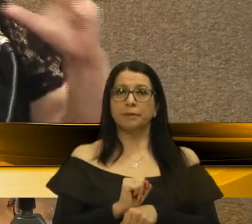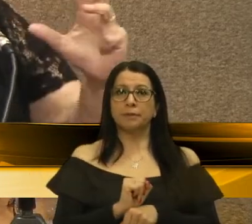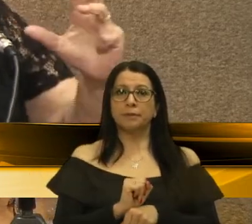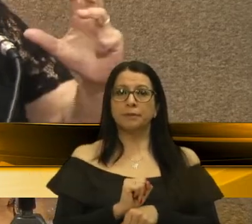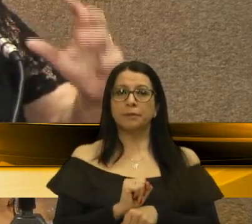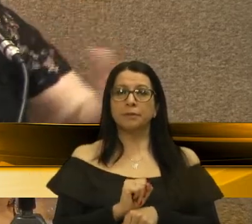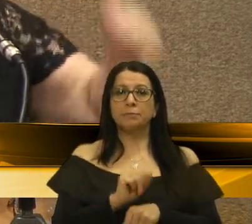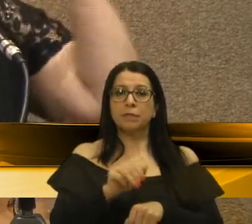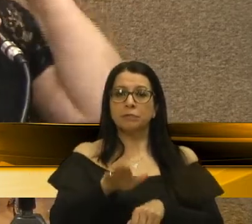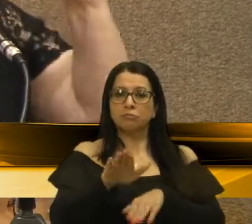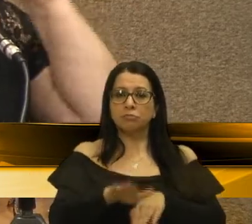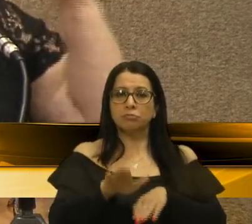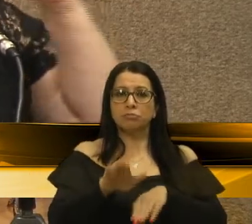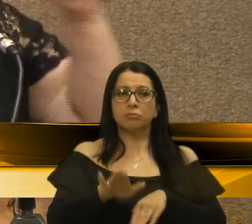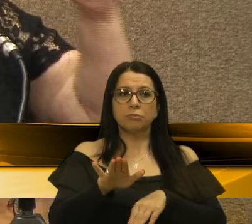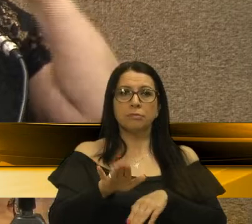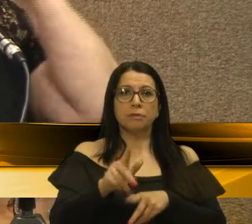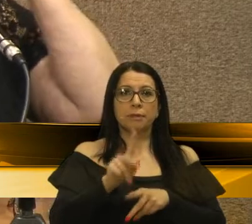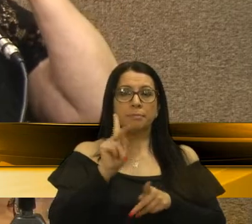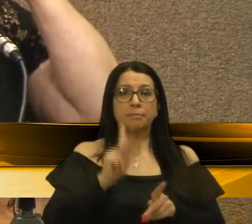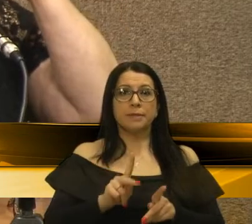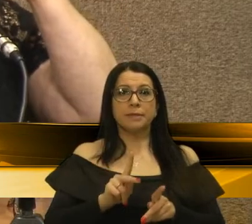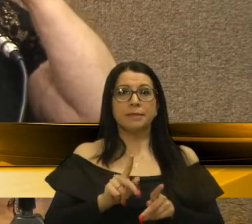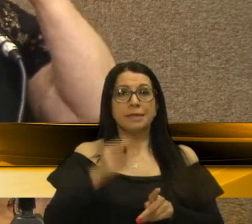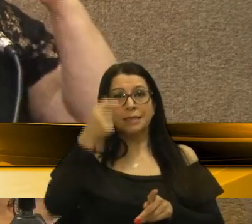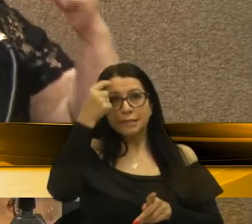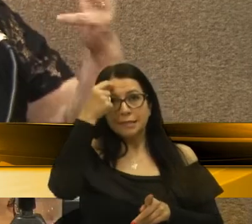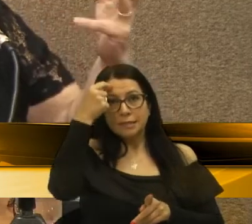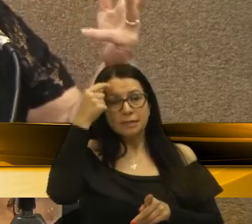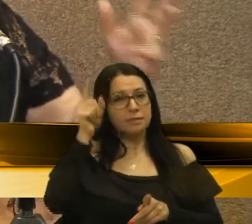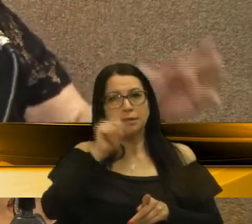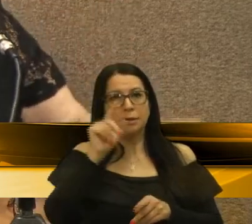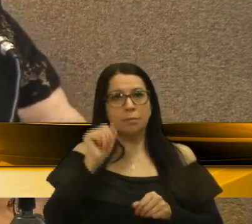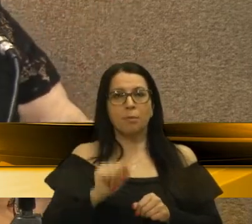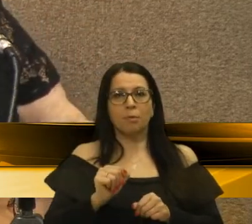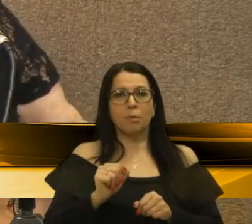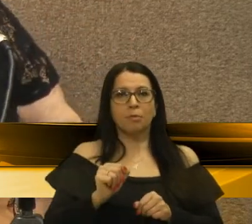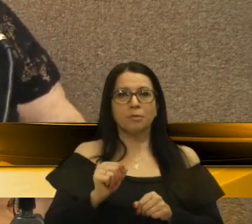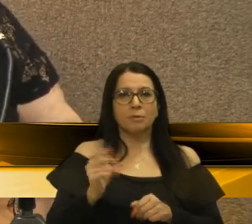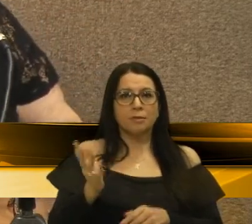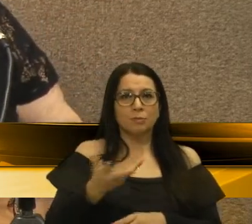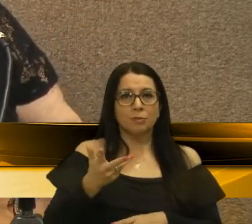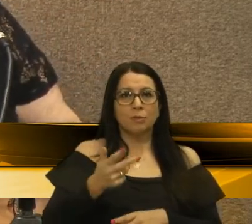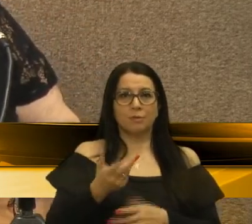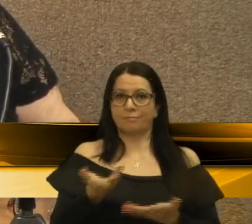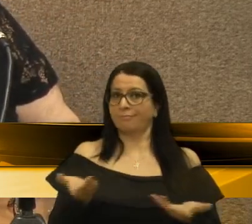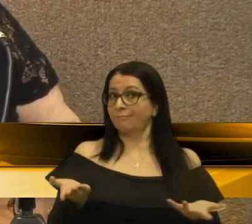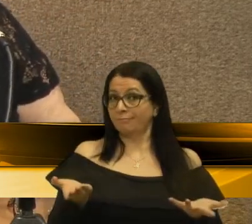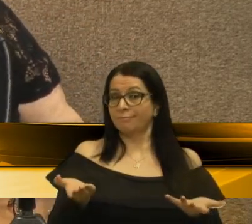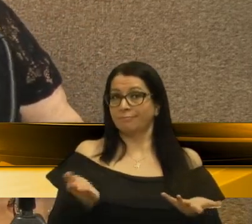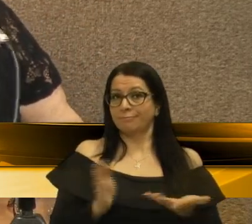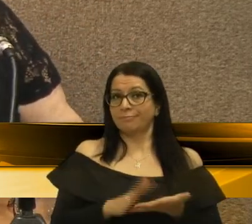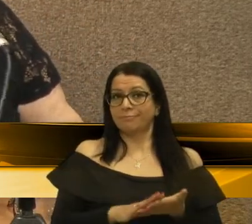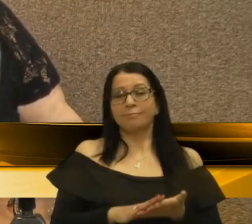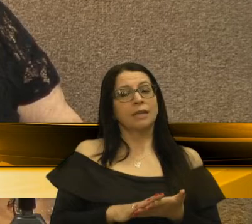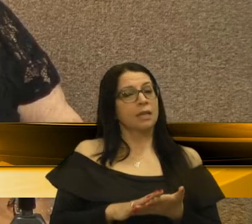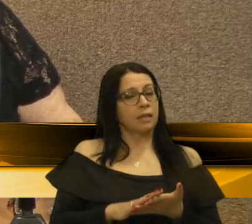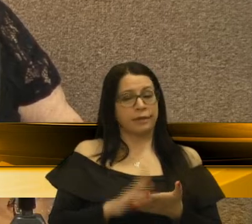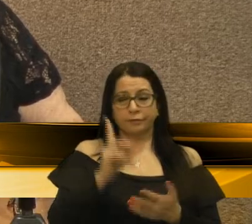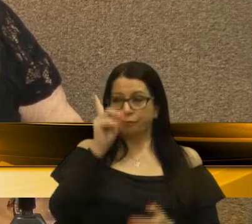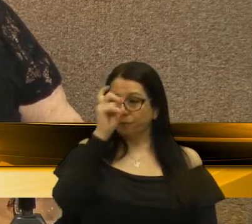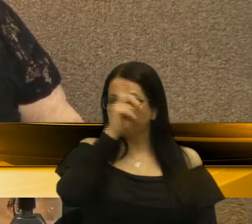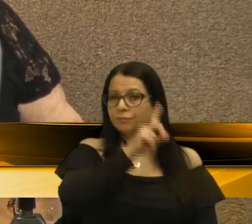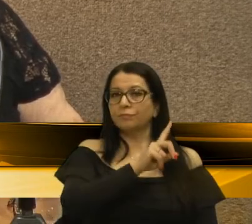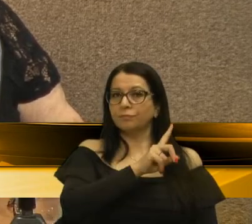indo mais devagar para ver se a pessoa se conscientiza que não pode andar a essa velocidade. Então é muito